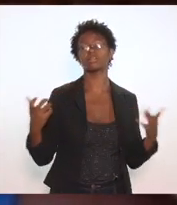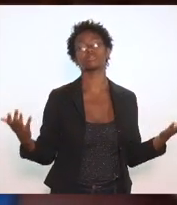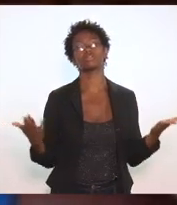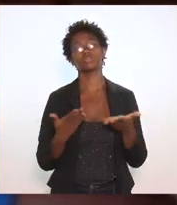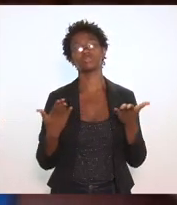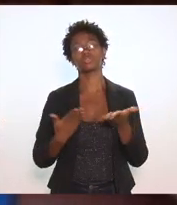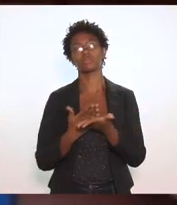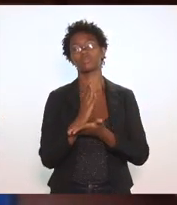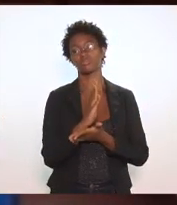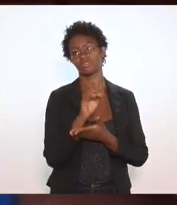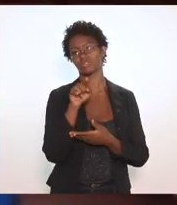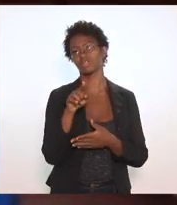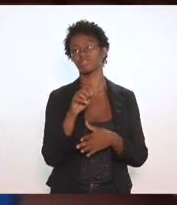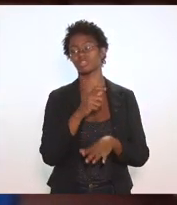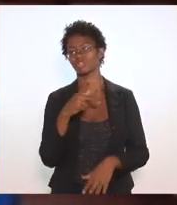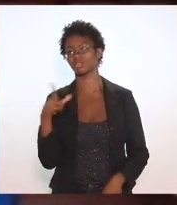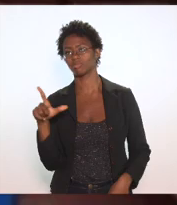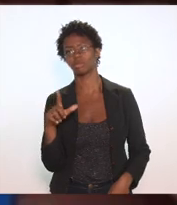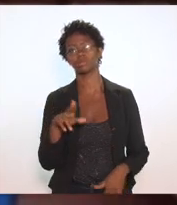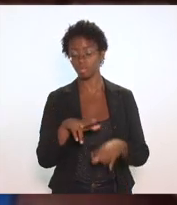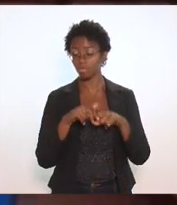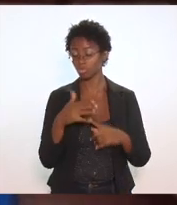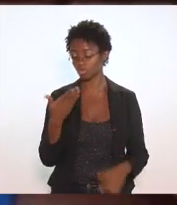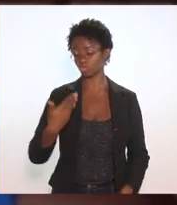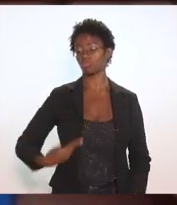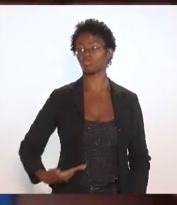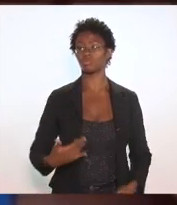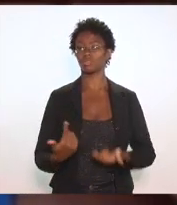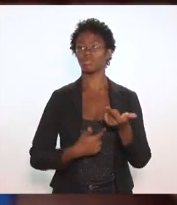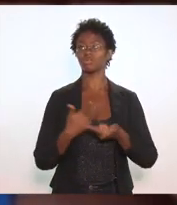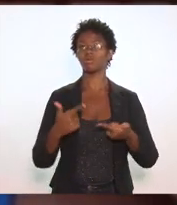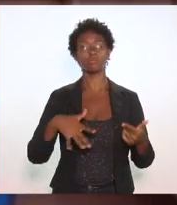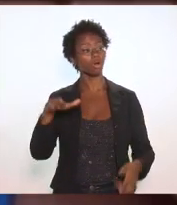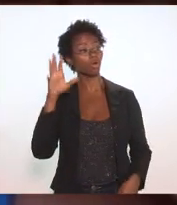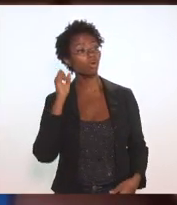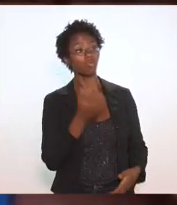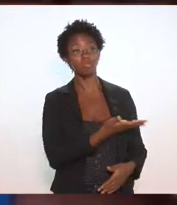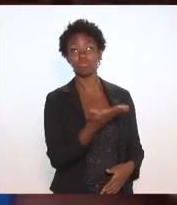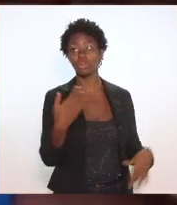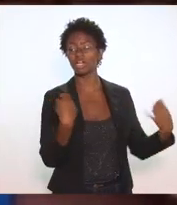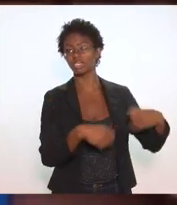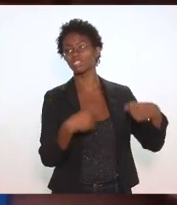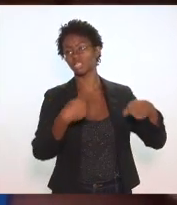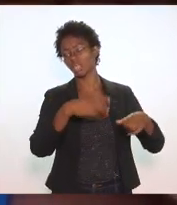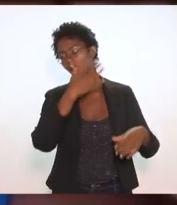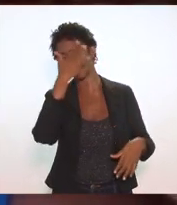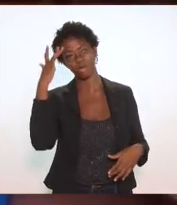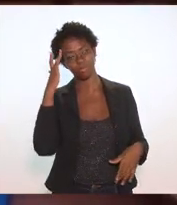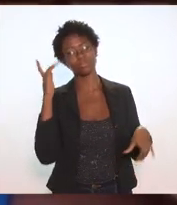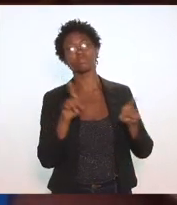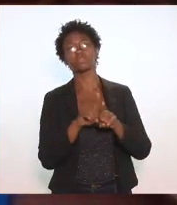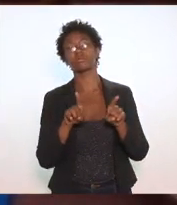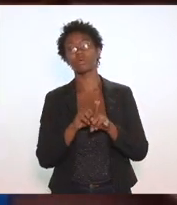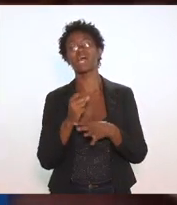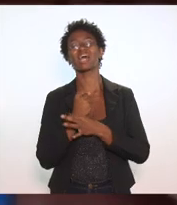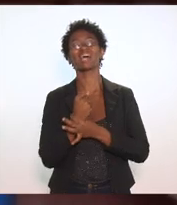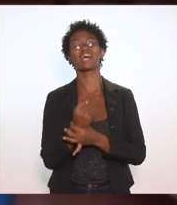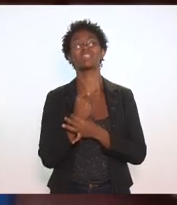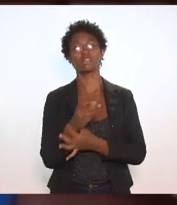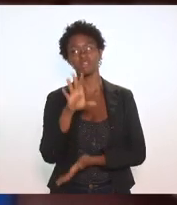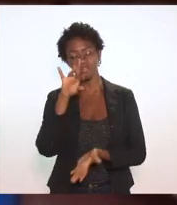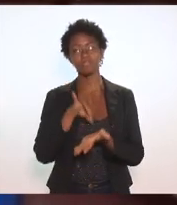aprovação desse projeto. E é para isso que a gente está aqui, para ouvir a voz das pessoas e para garantir que a voz do povo seja, de